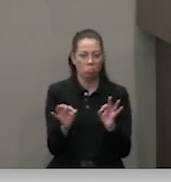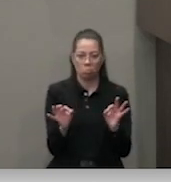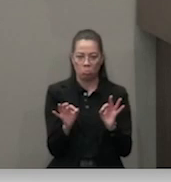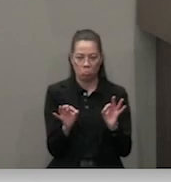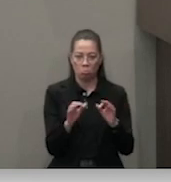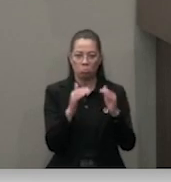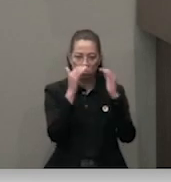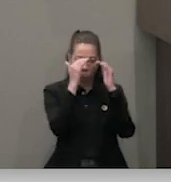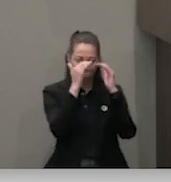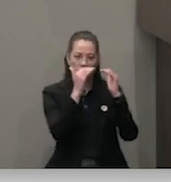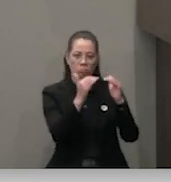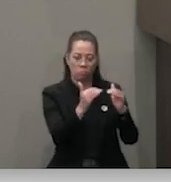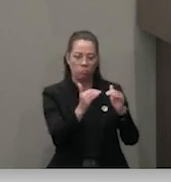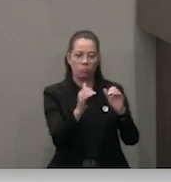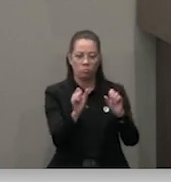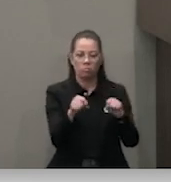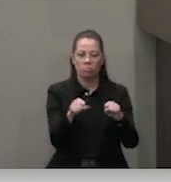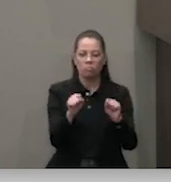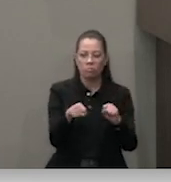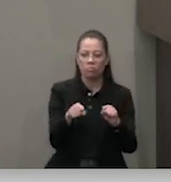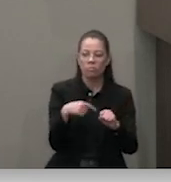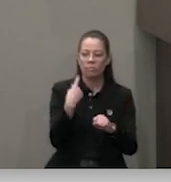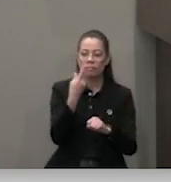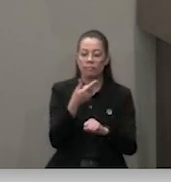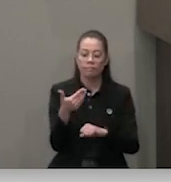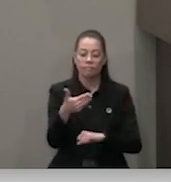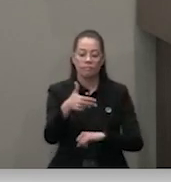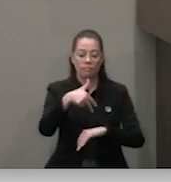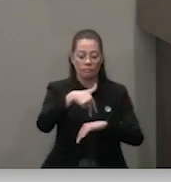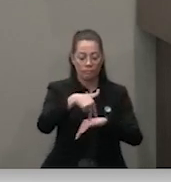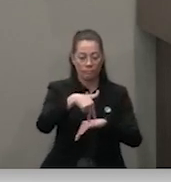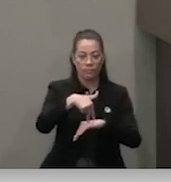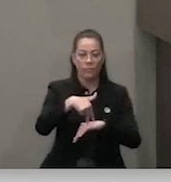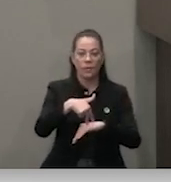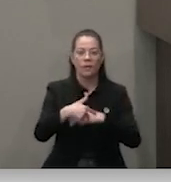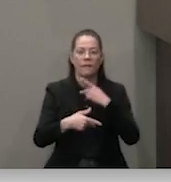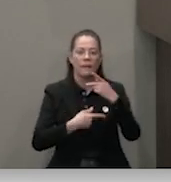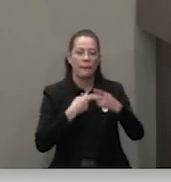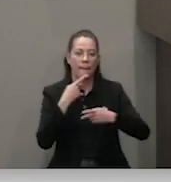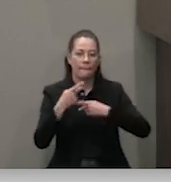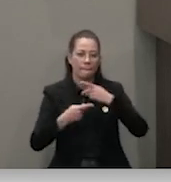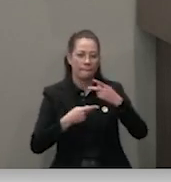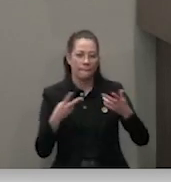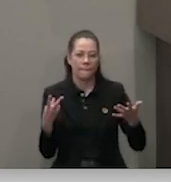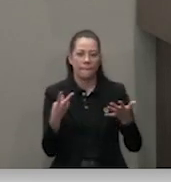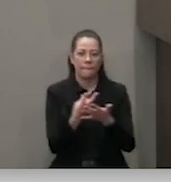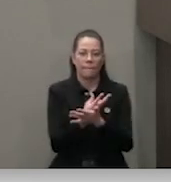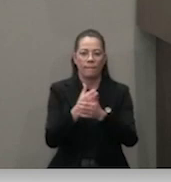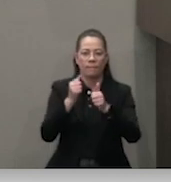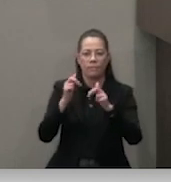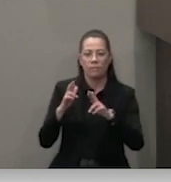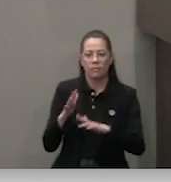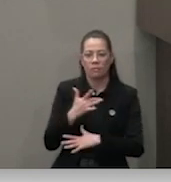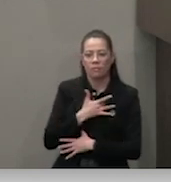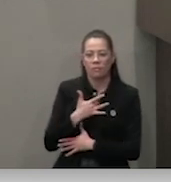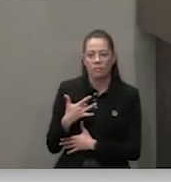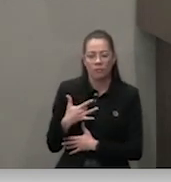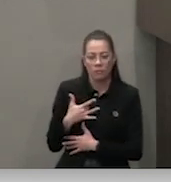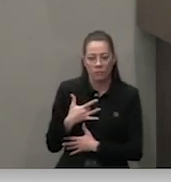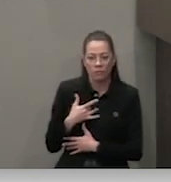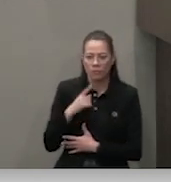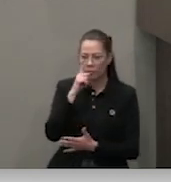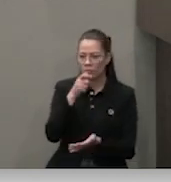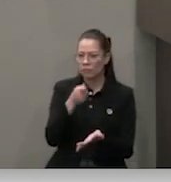ser cumprida quando a gente vem até aqui e a gente traz a situação da saúde é